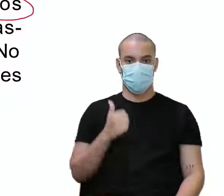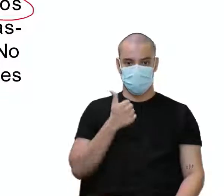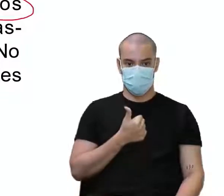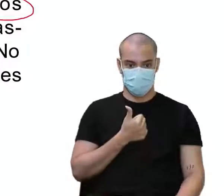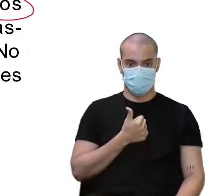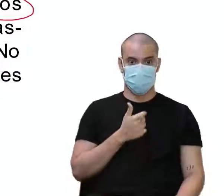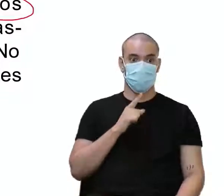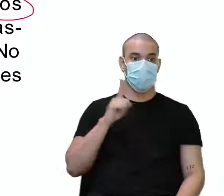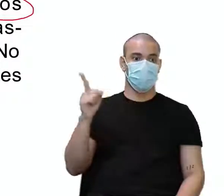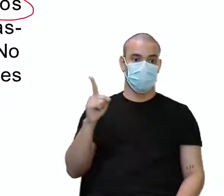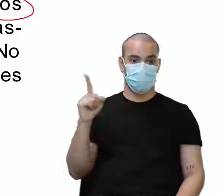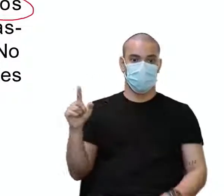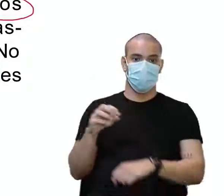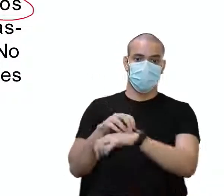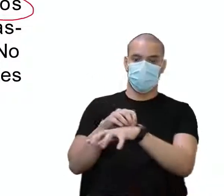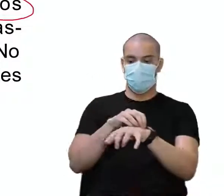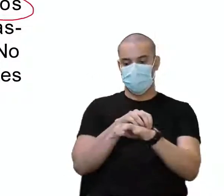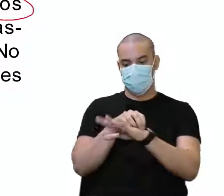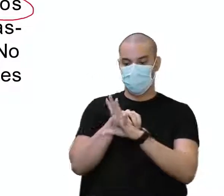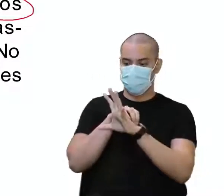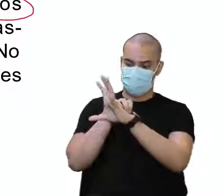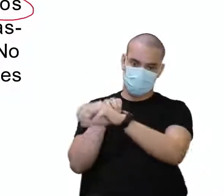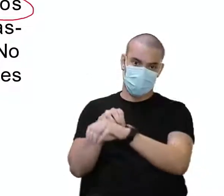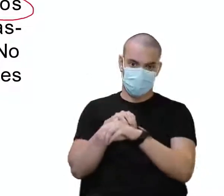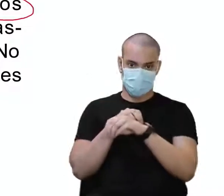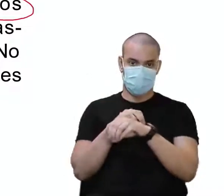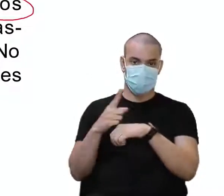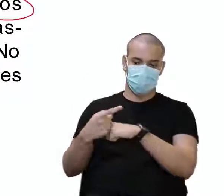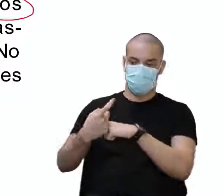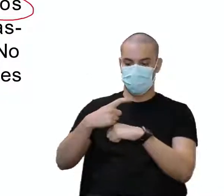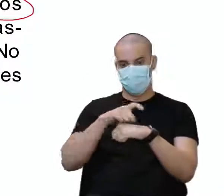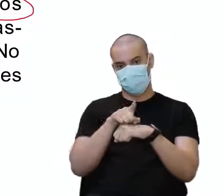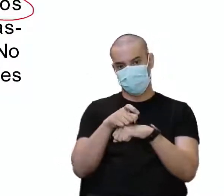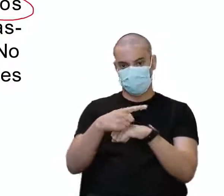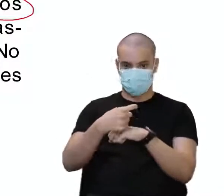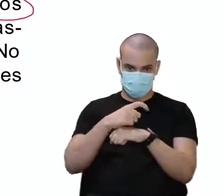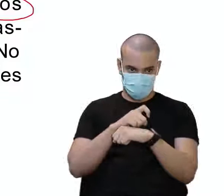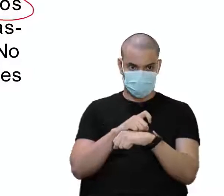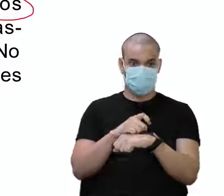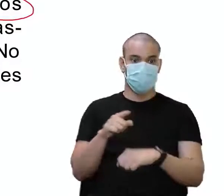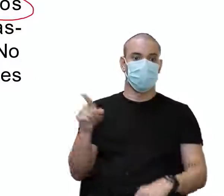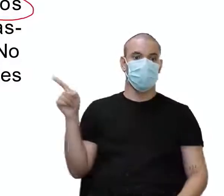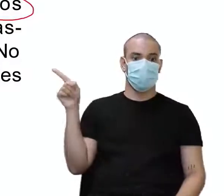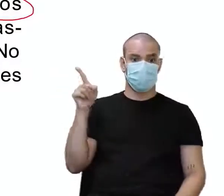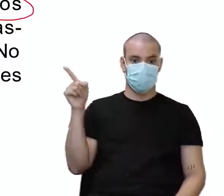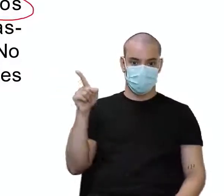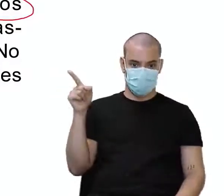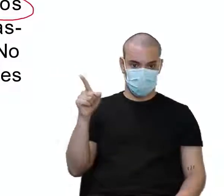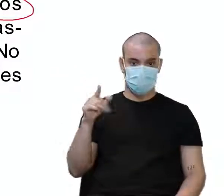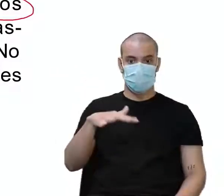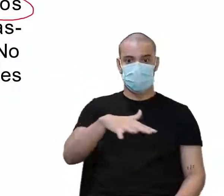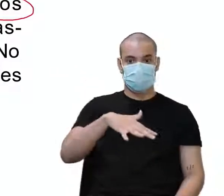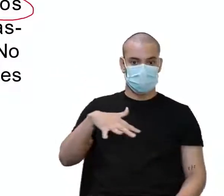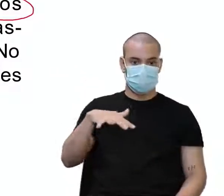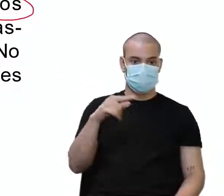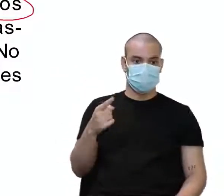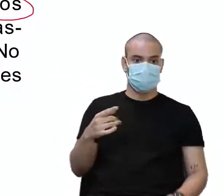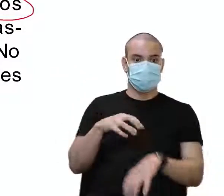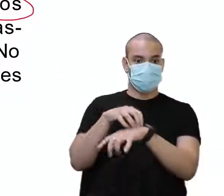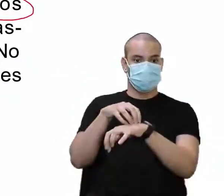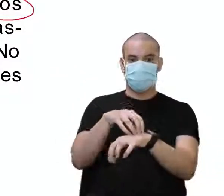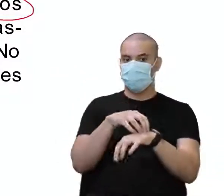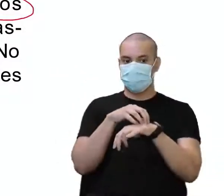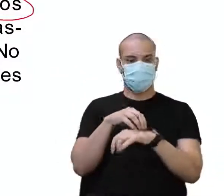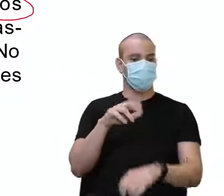Ok, elas vão se alimentar diretamente desses copépodes, pequenos crustáceos. Nessa área, as águas vivas